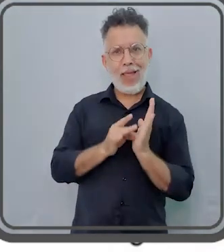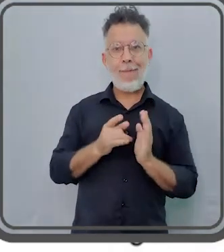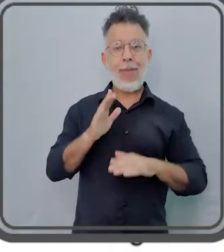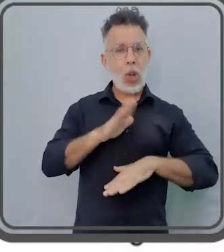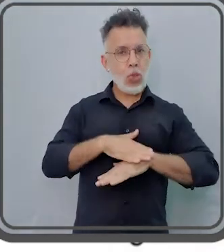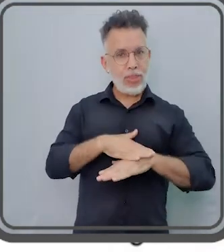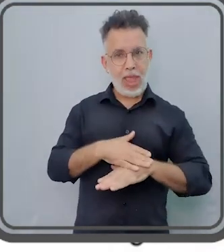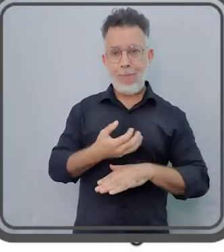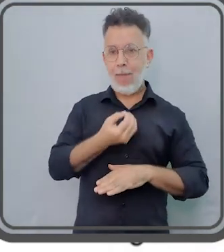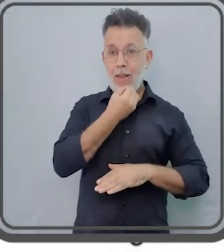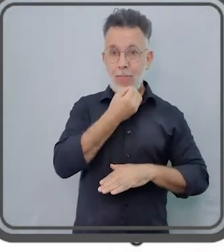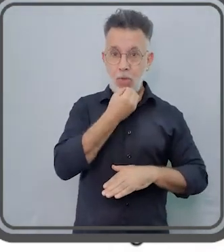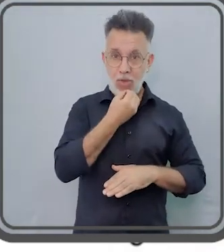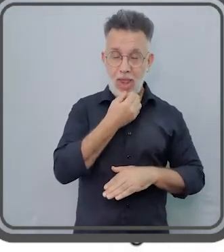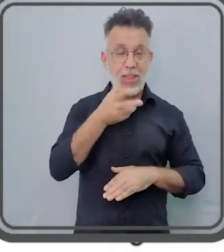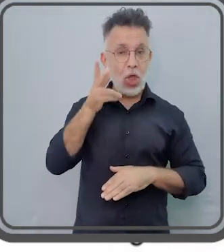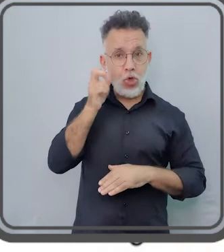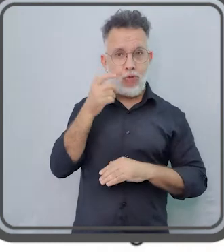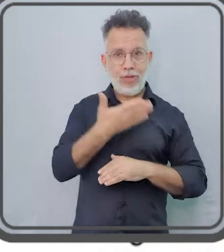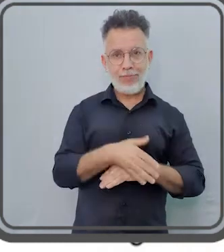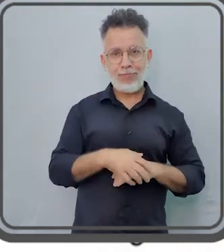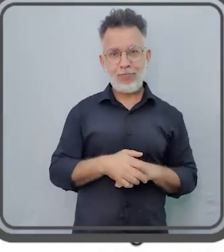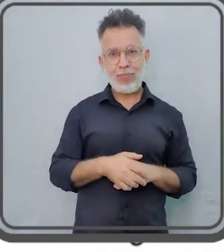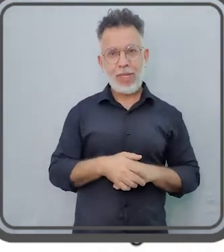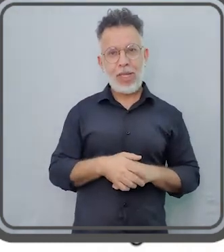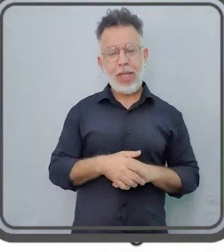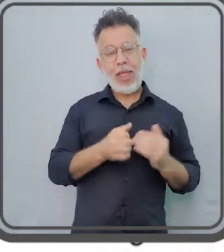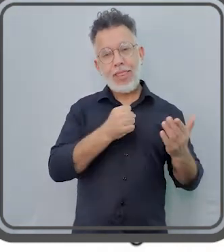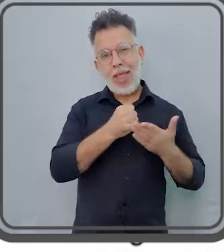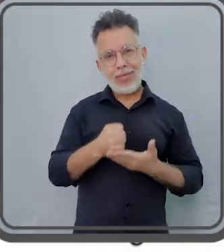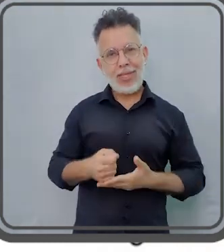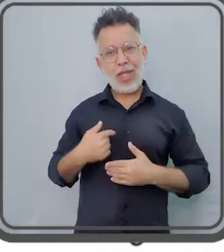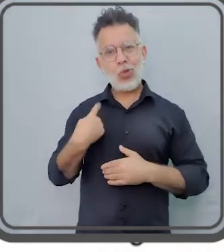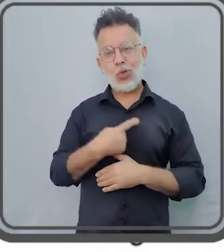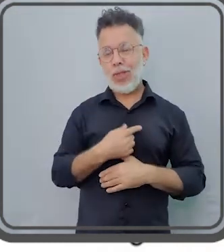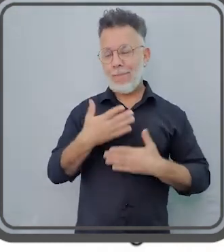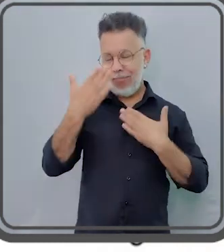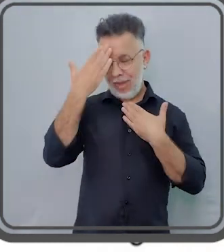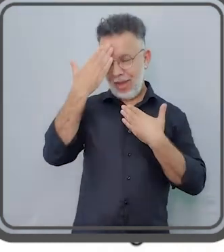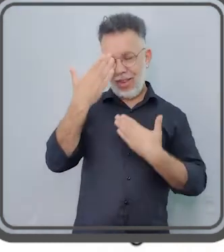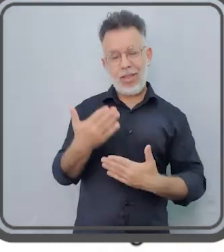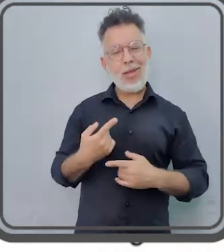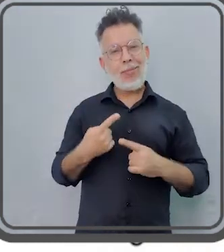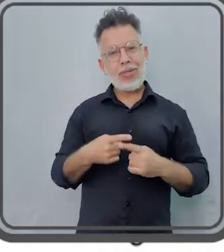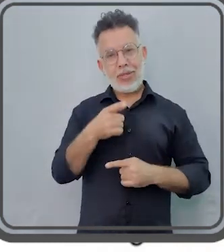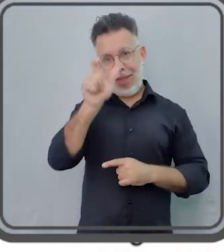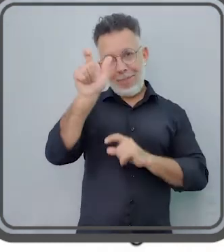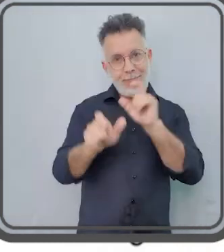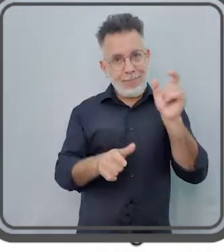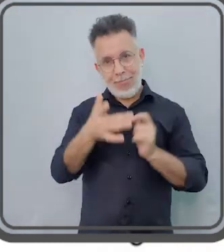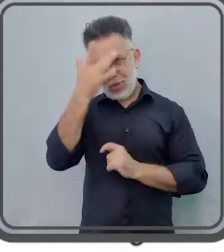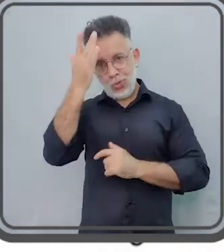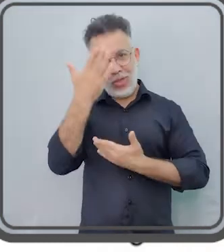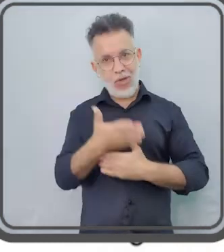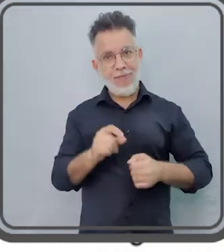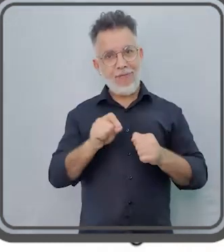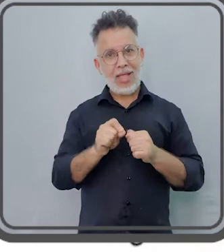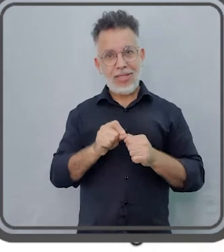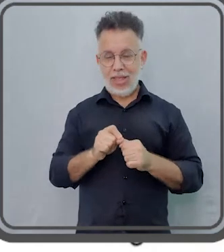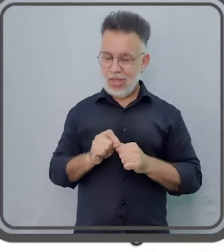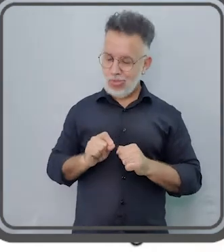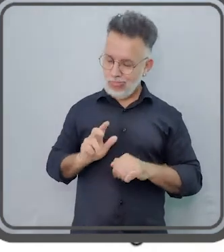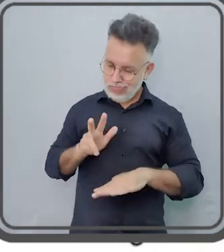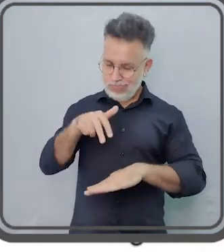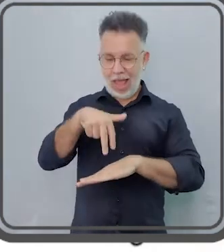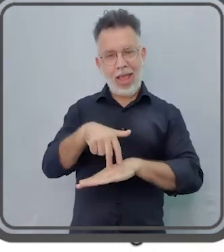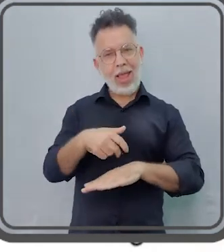de te ouvir, nossa, trazer aqui toda a minha gratidão por ter figuras como você fazendo o que estão fazendo por esse mercado, por